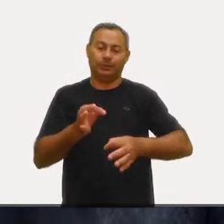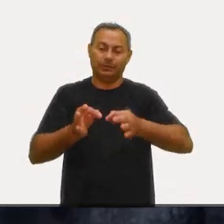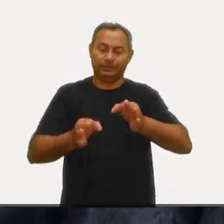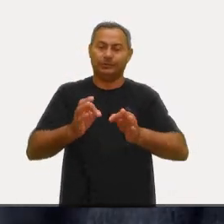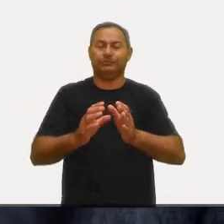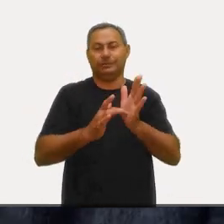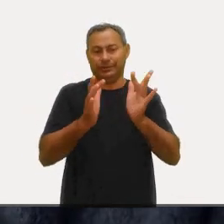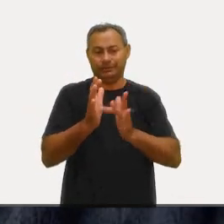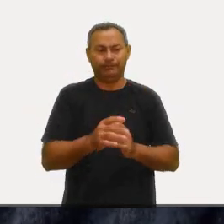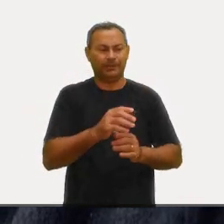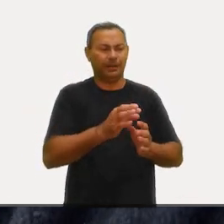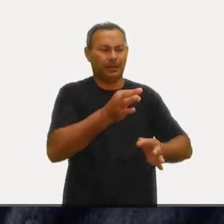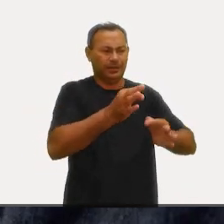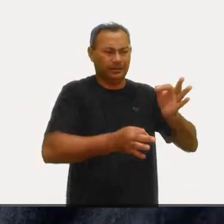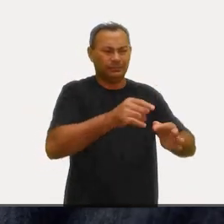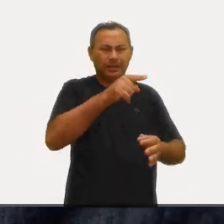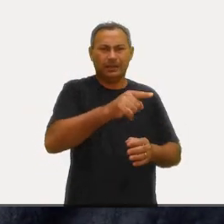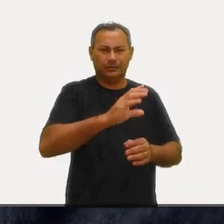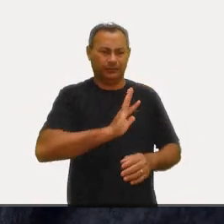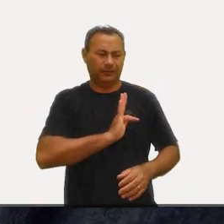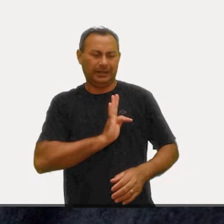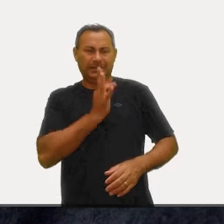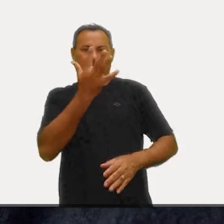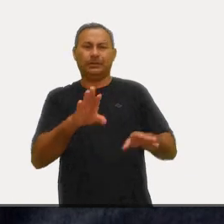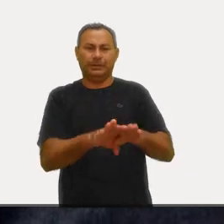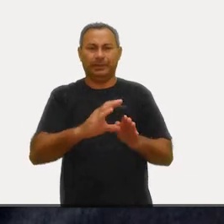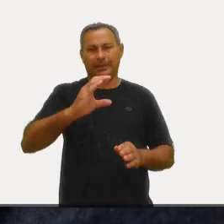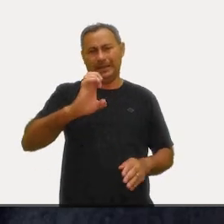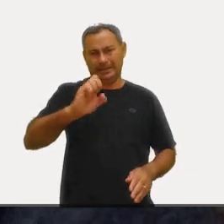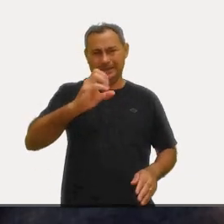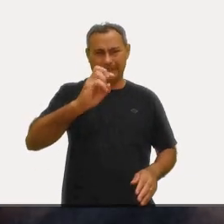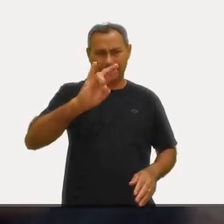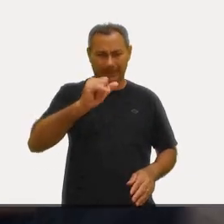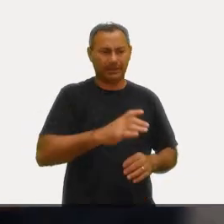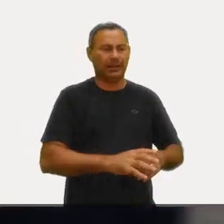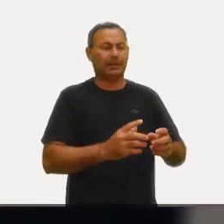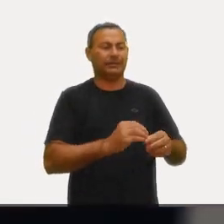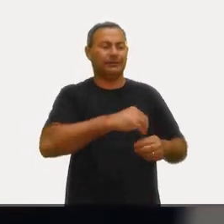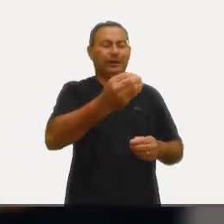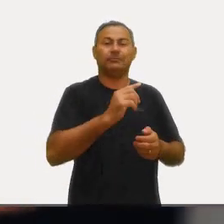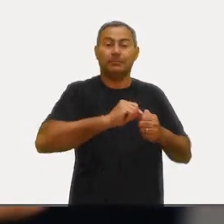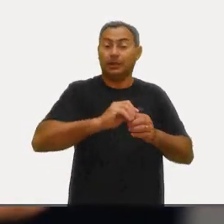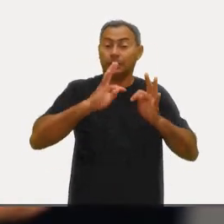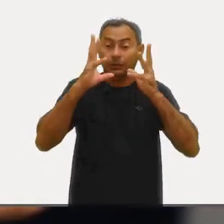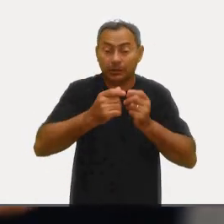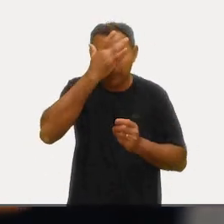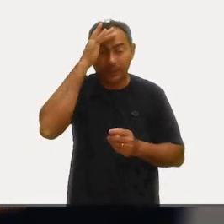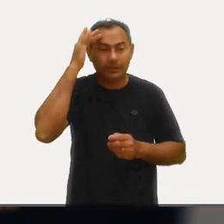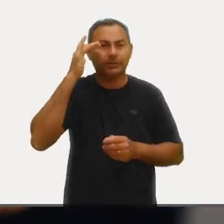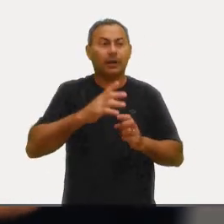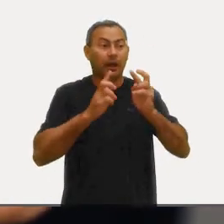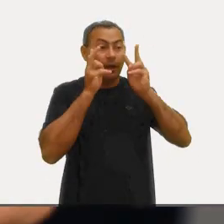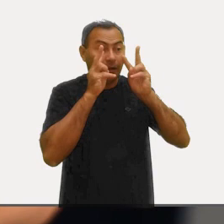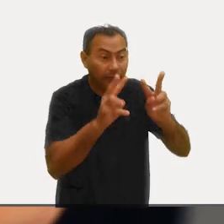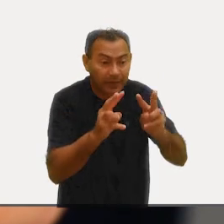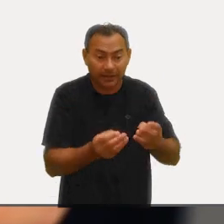tinha. A justiça deles era externa. Eles queriam parecer justos. Eles faziam de tudo para que todos